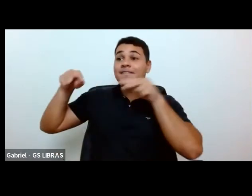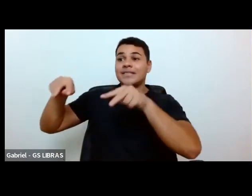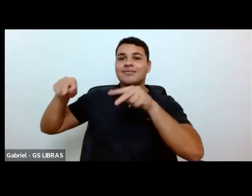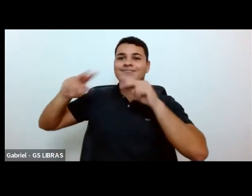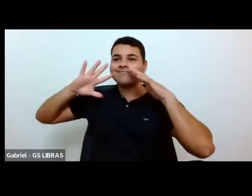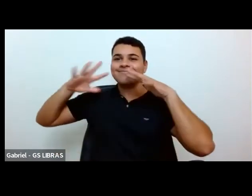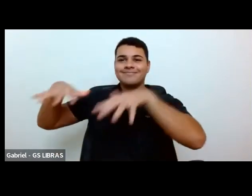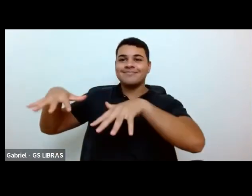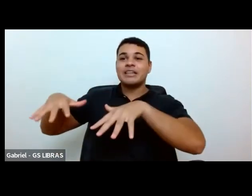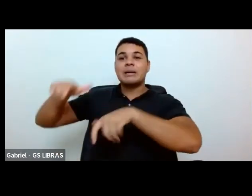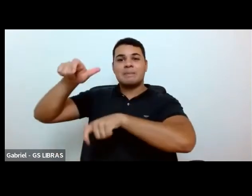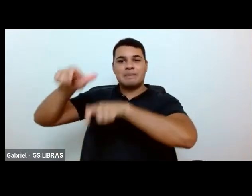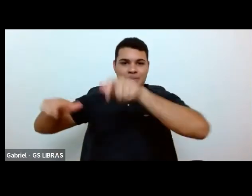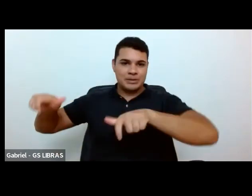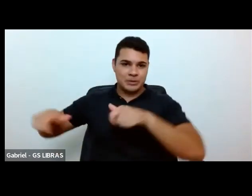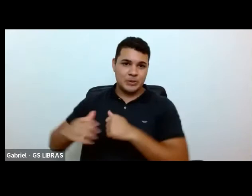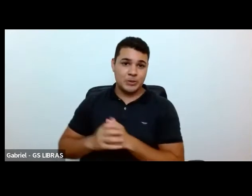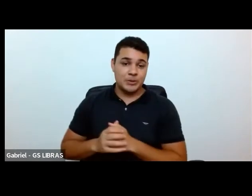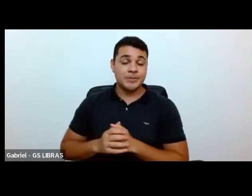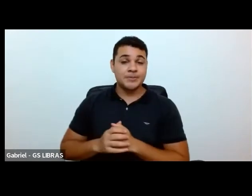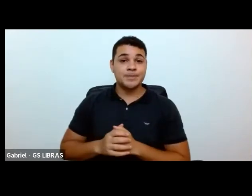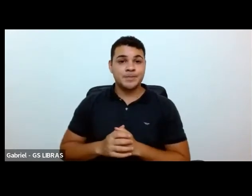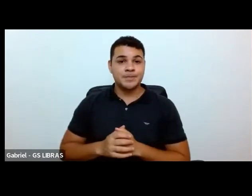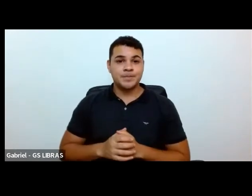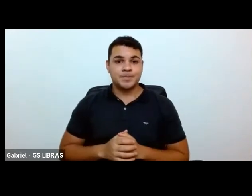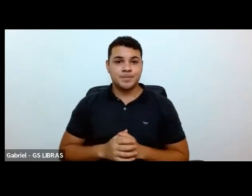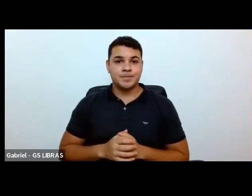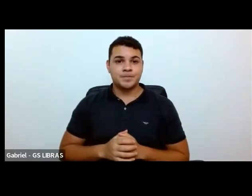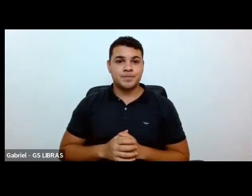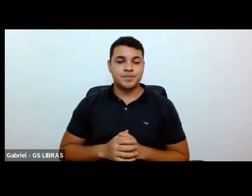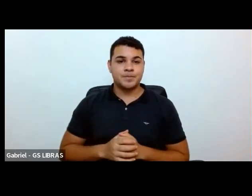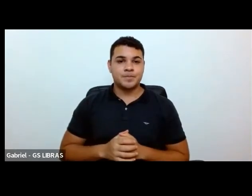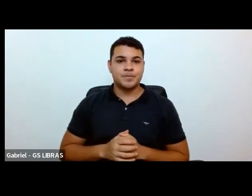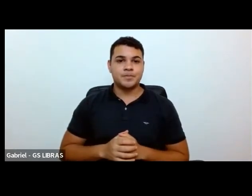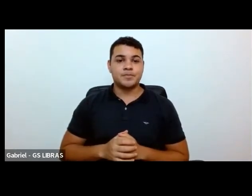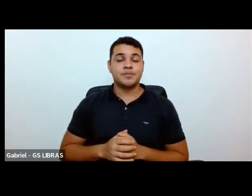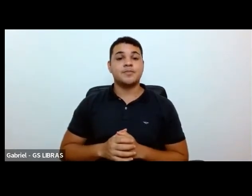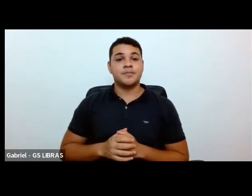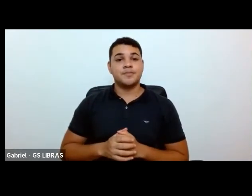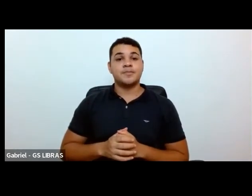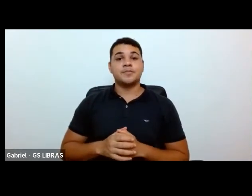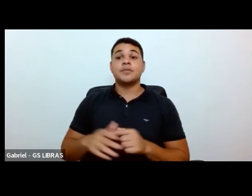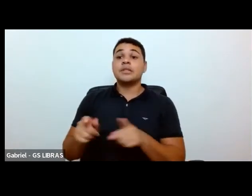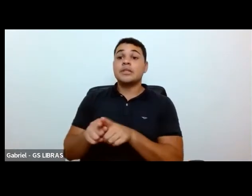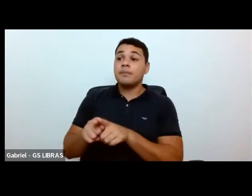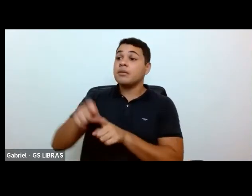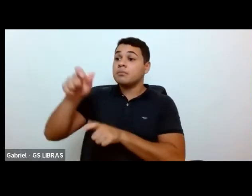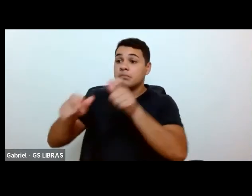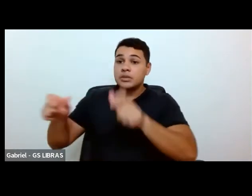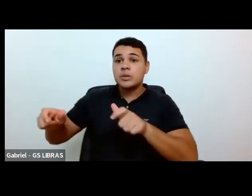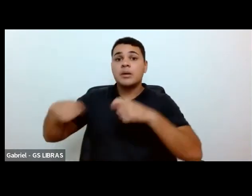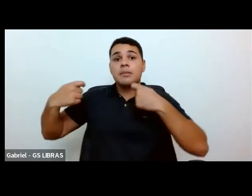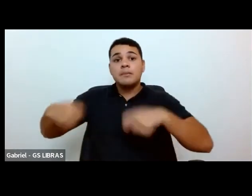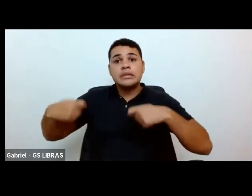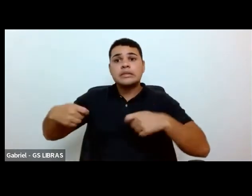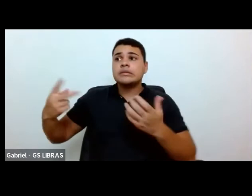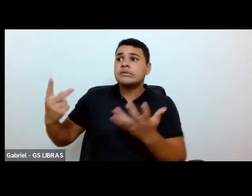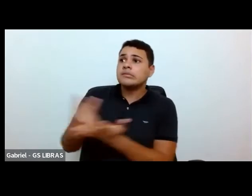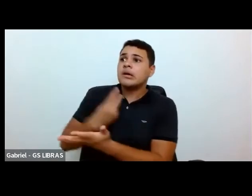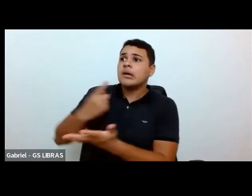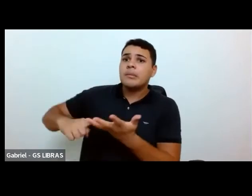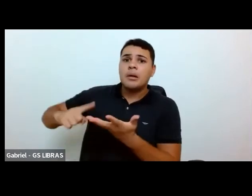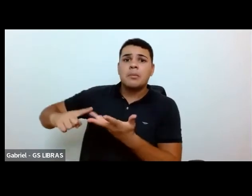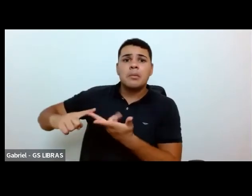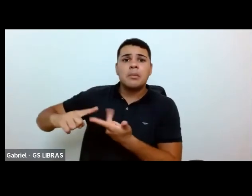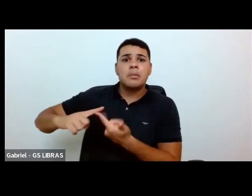o que elas têm que elas sofrem, o que elas têm que passar e passar muitas vezes silenciosamente, e